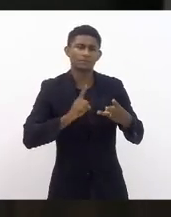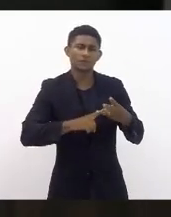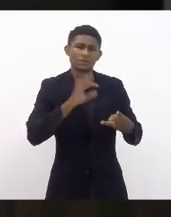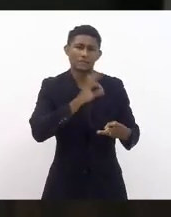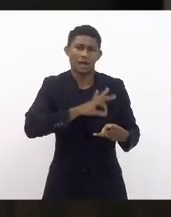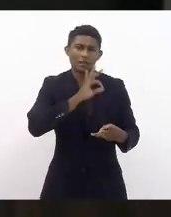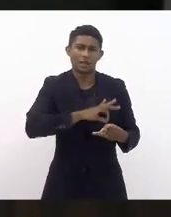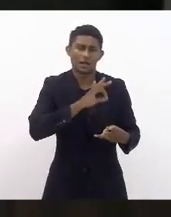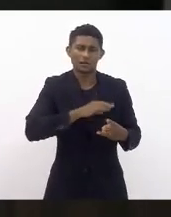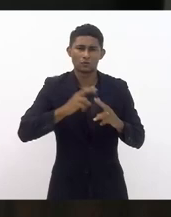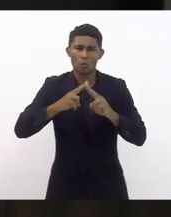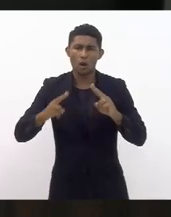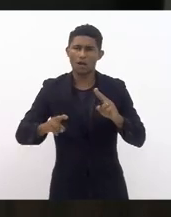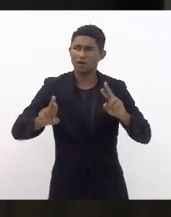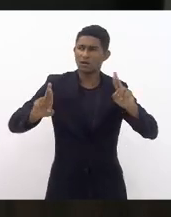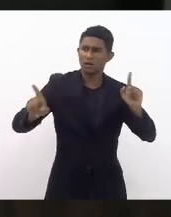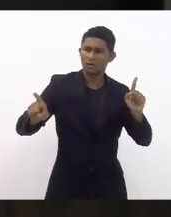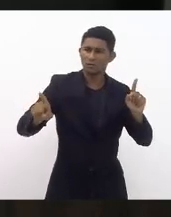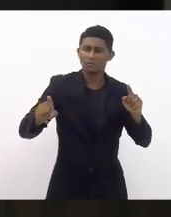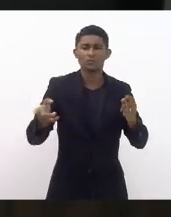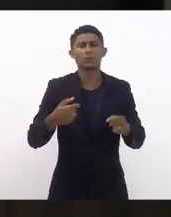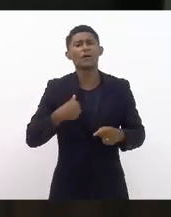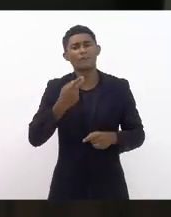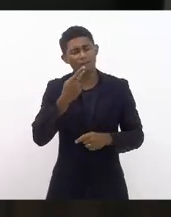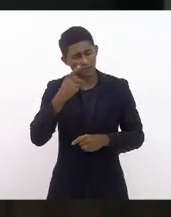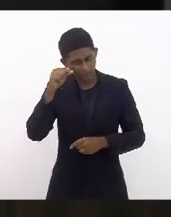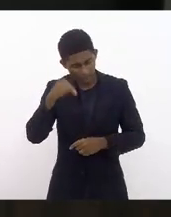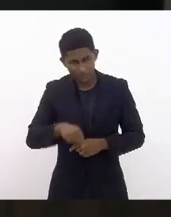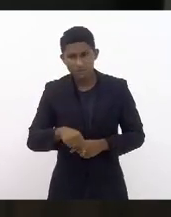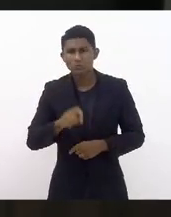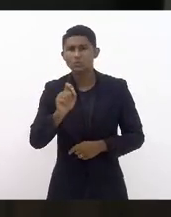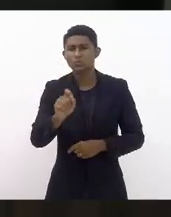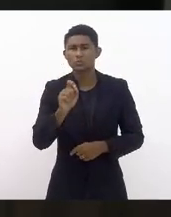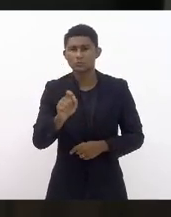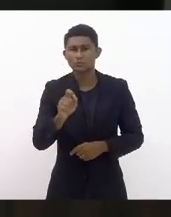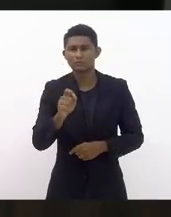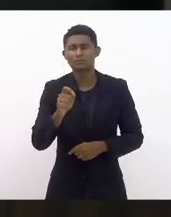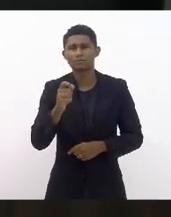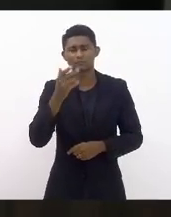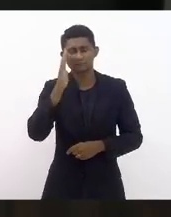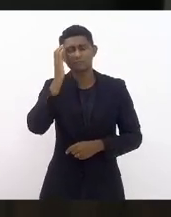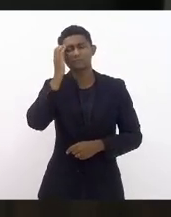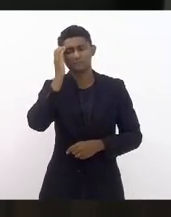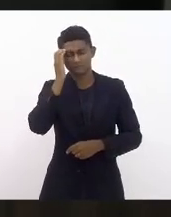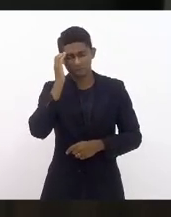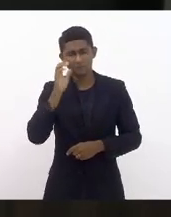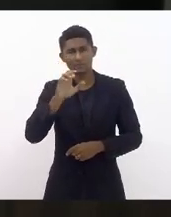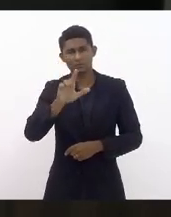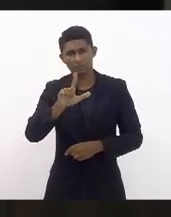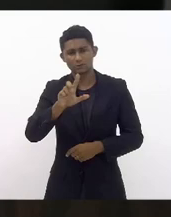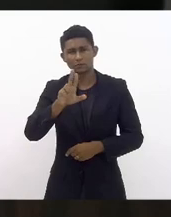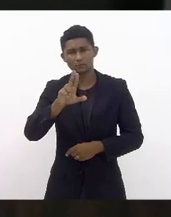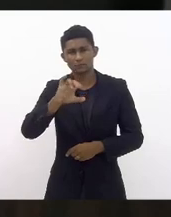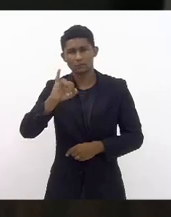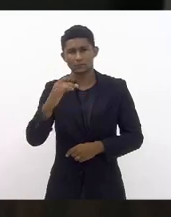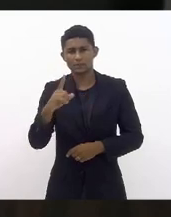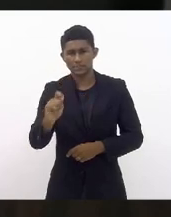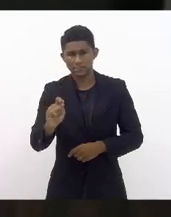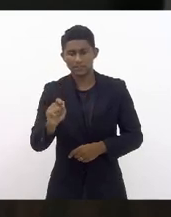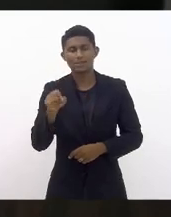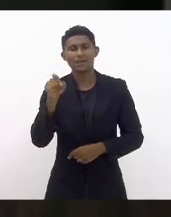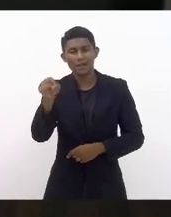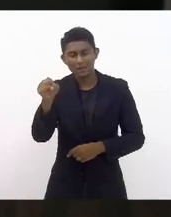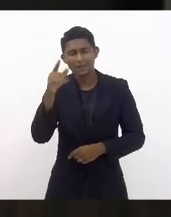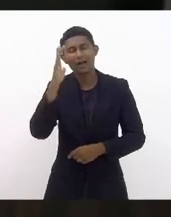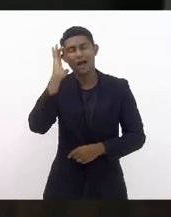UERJ. Eu quero aqui fazer uma autocrítica. Eu entendo a posição da Lucinha, que defende que